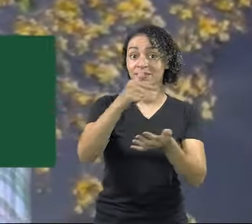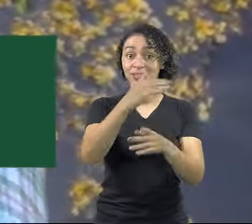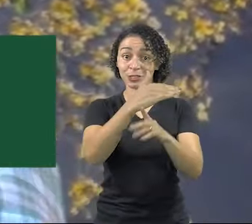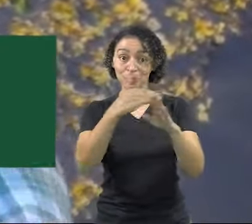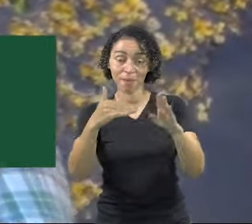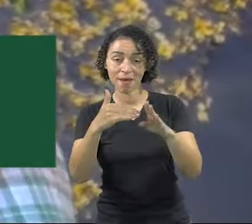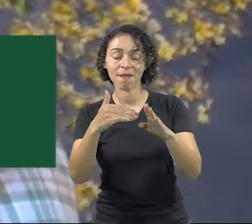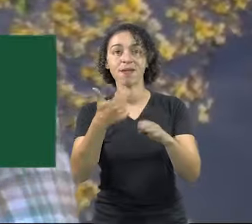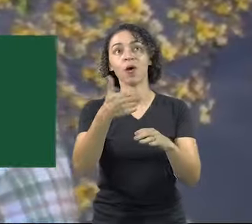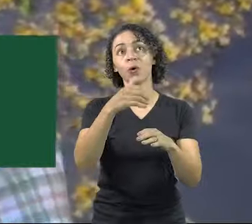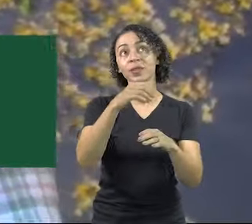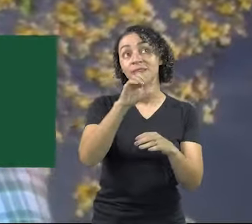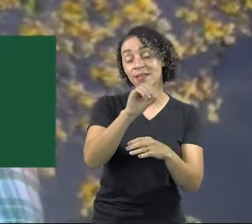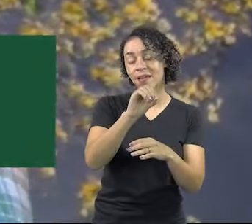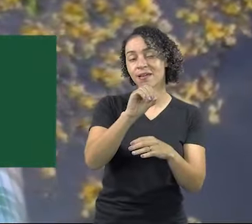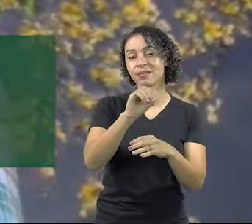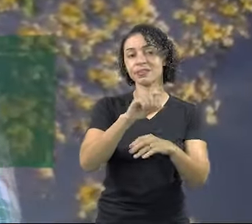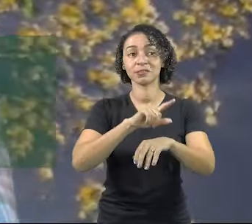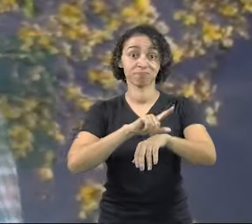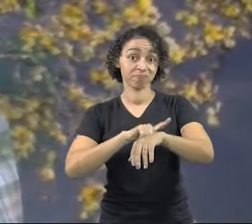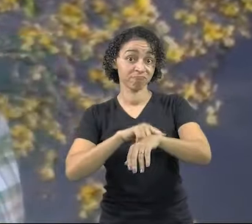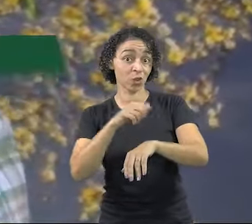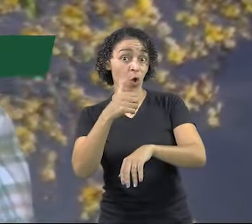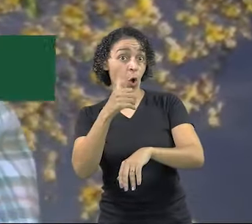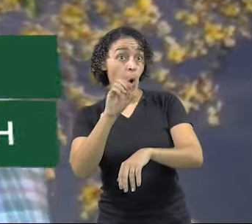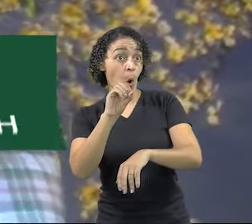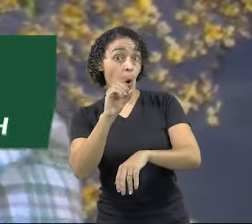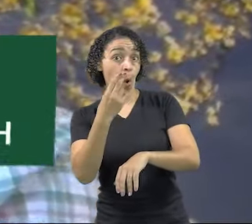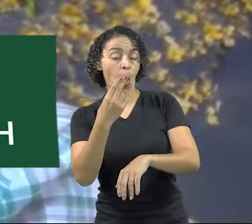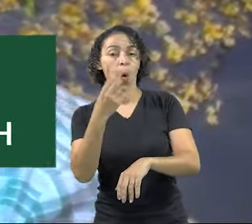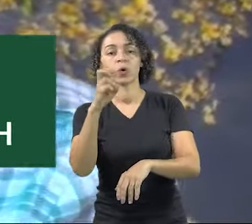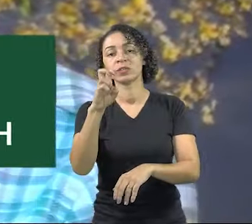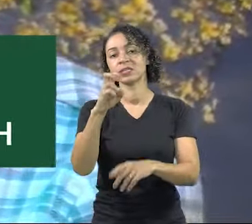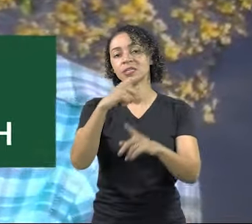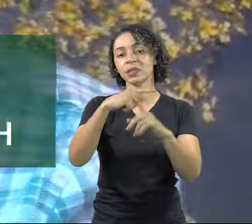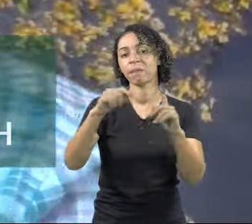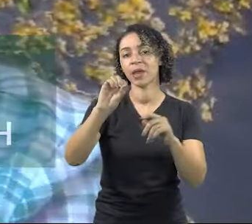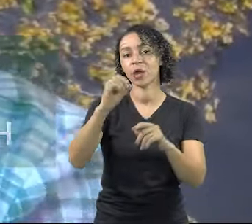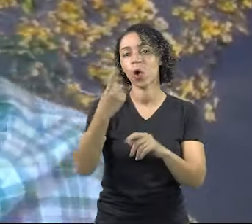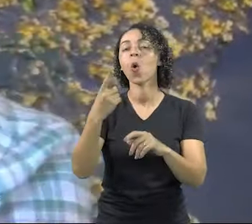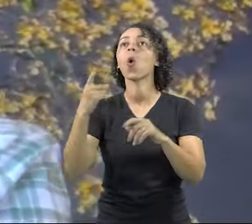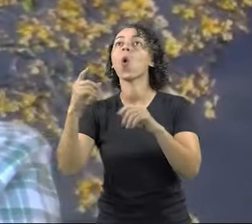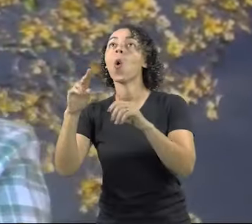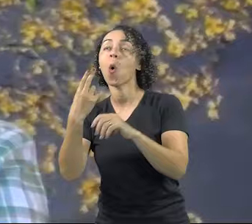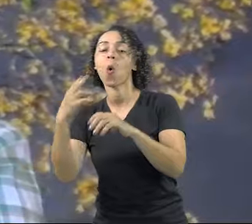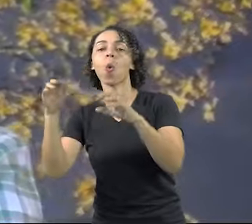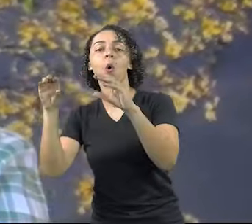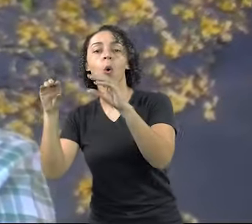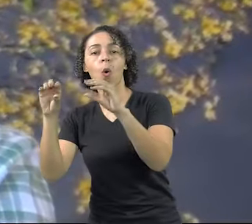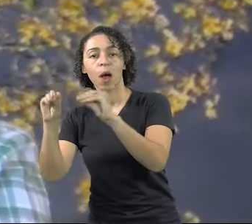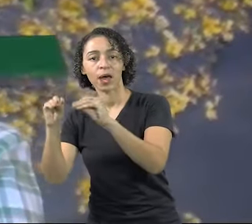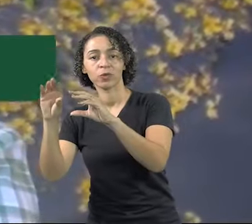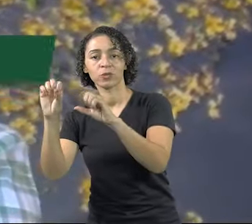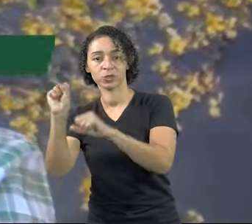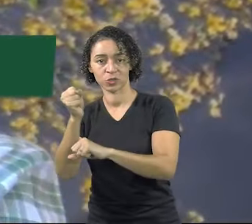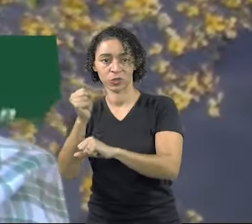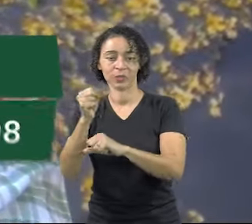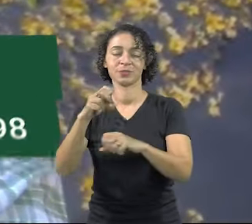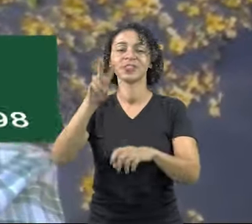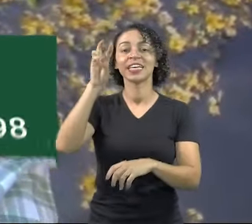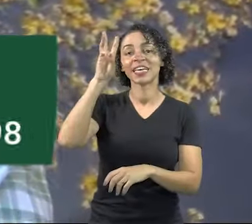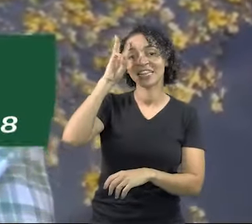manhã ou das 10 ou 17:30 ou às 20 horas também às 14:30 e na terça da